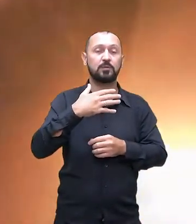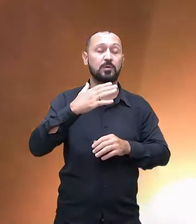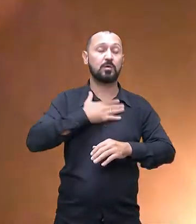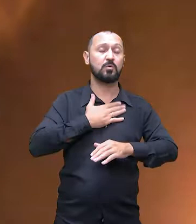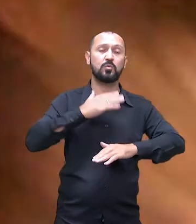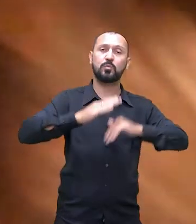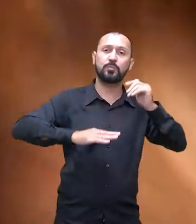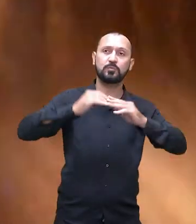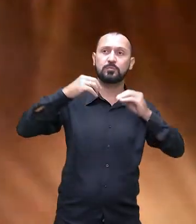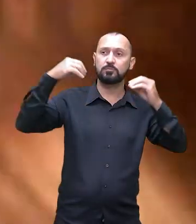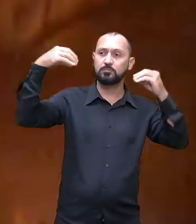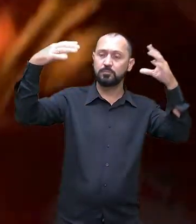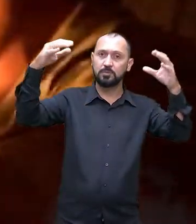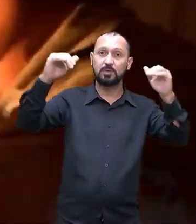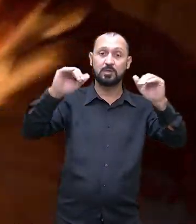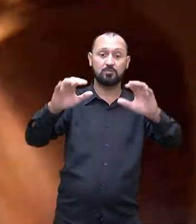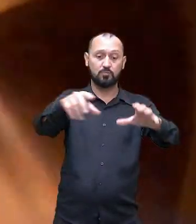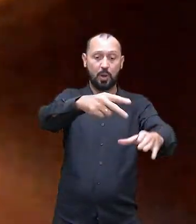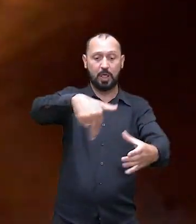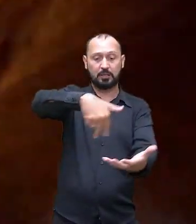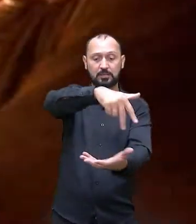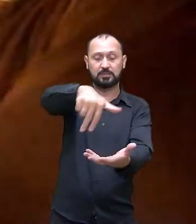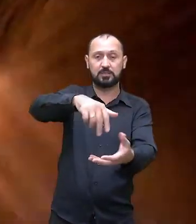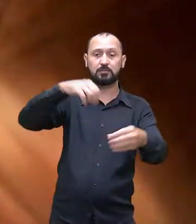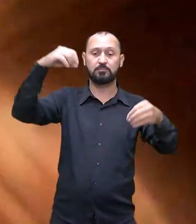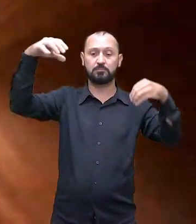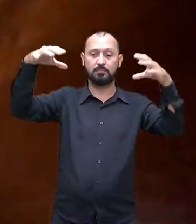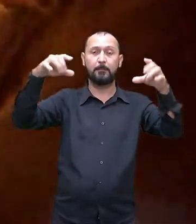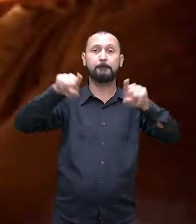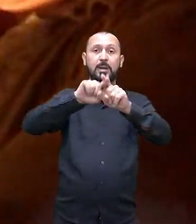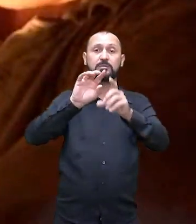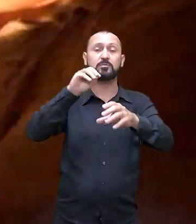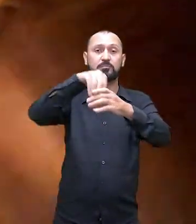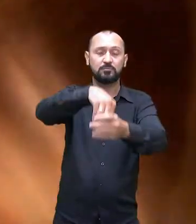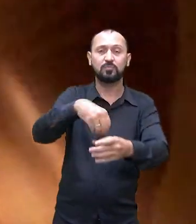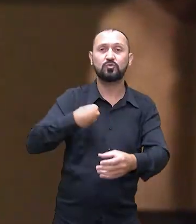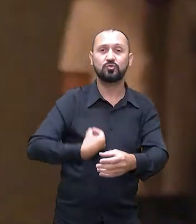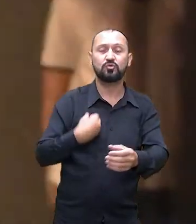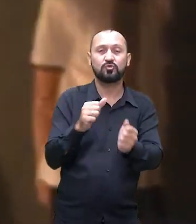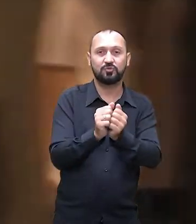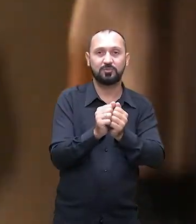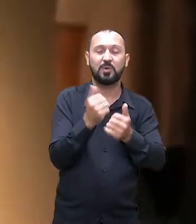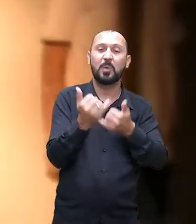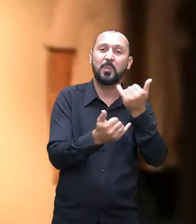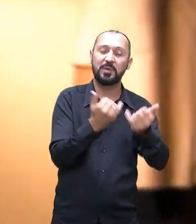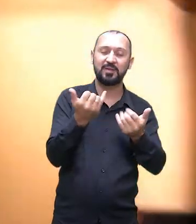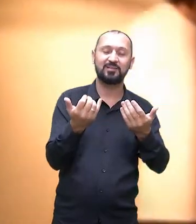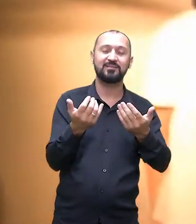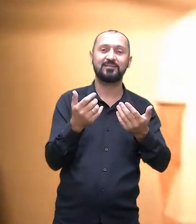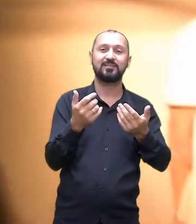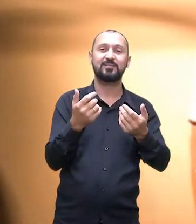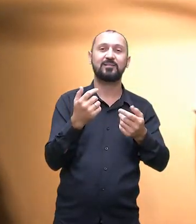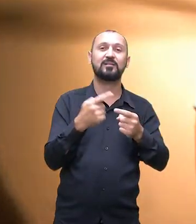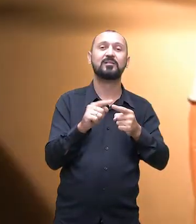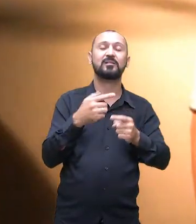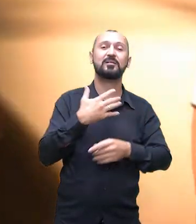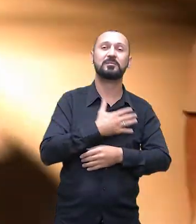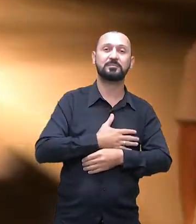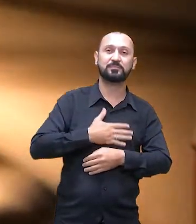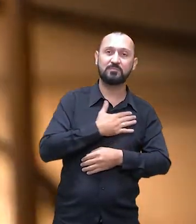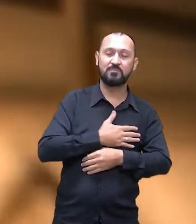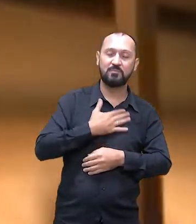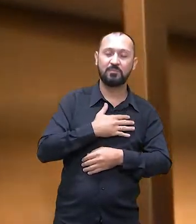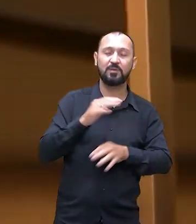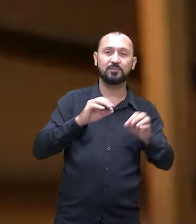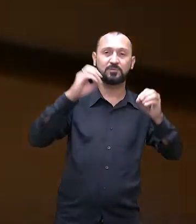um iluminador, de alguém que está fora do palco, mas ao mesmo tempo está dentro. Eu brinco muito dizendo que o